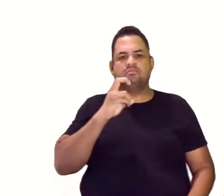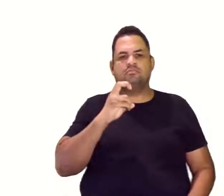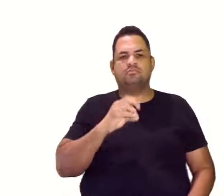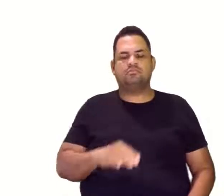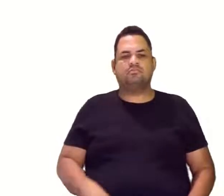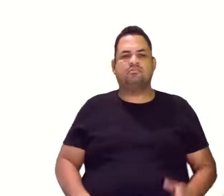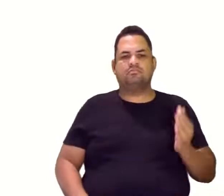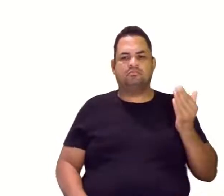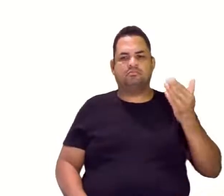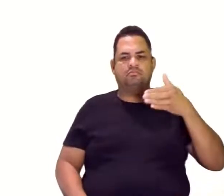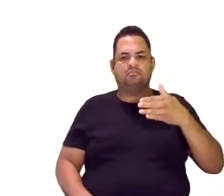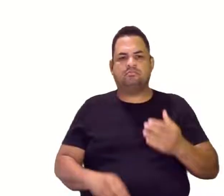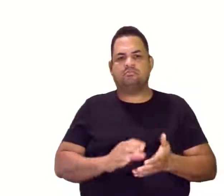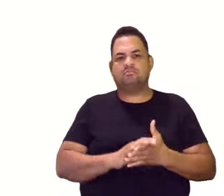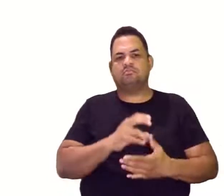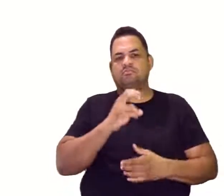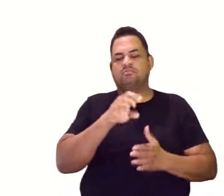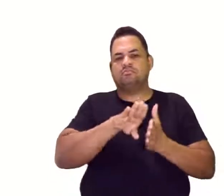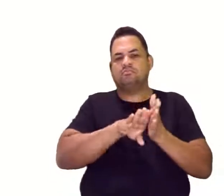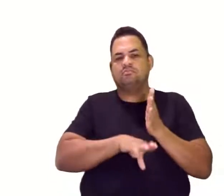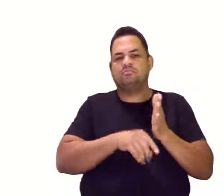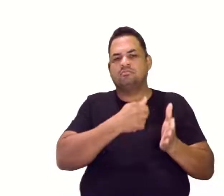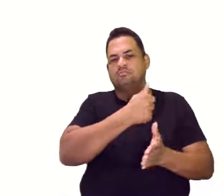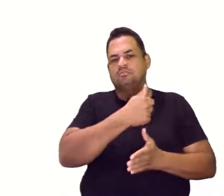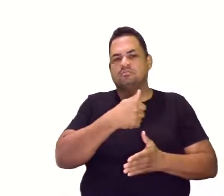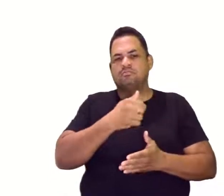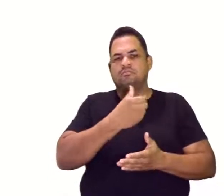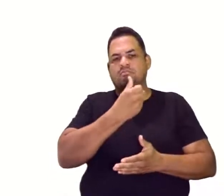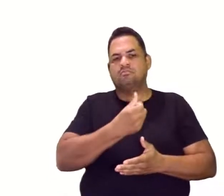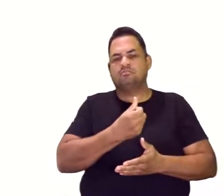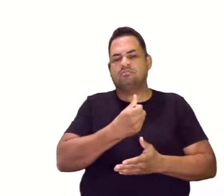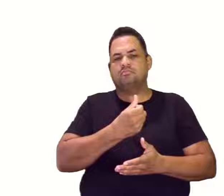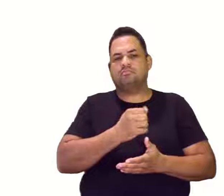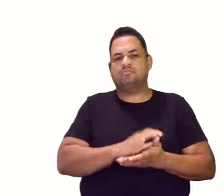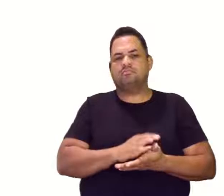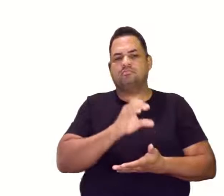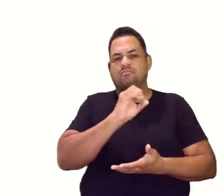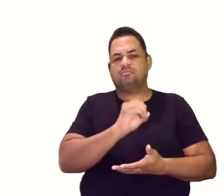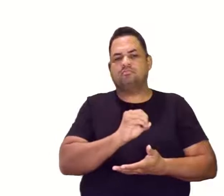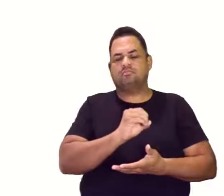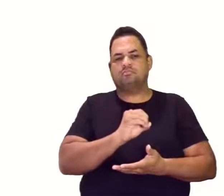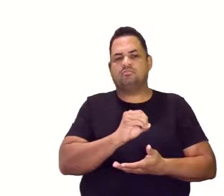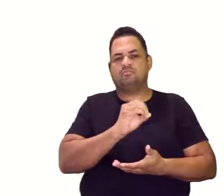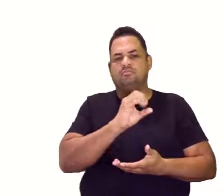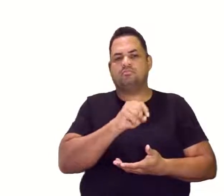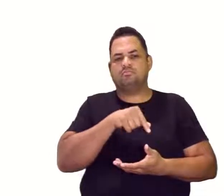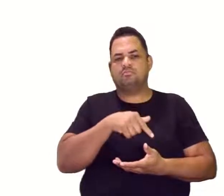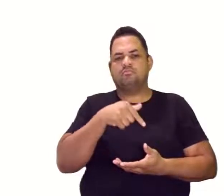vai emprestar 1, vai ficar 15, tira 8, 7, 6 tira 6. Sobrou